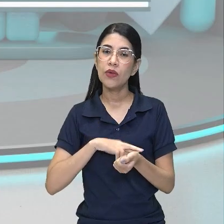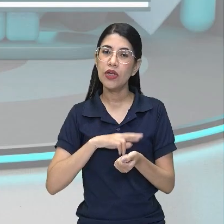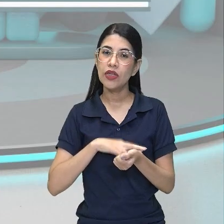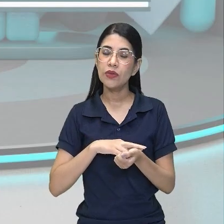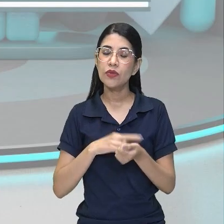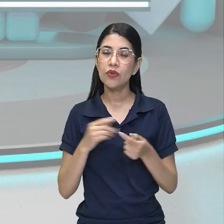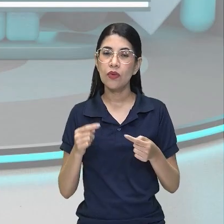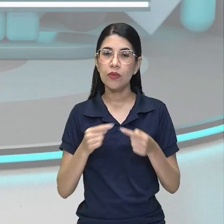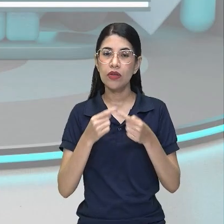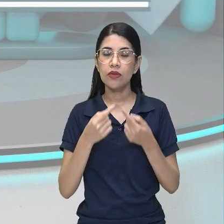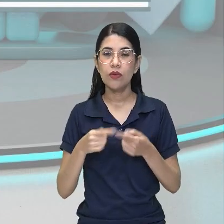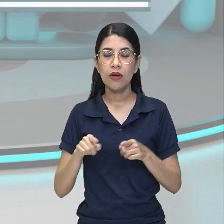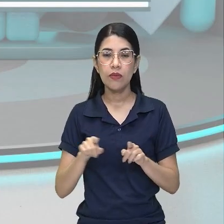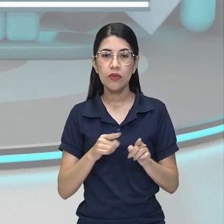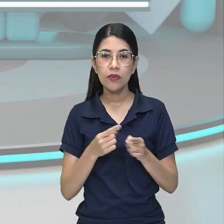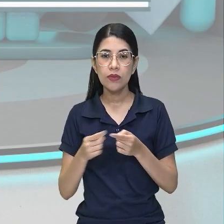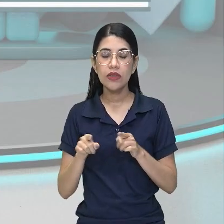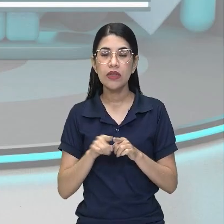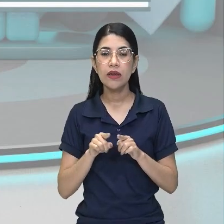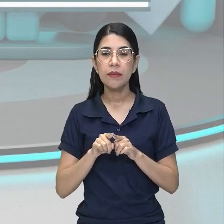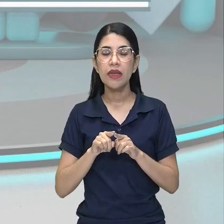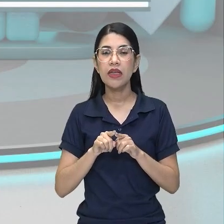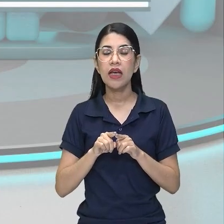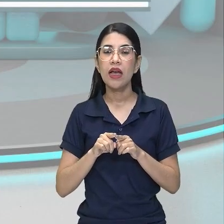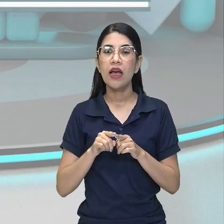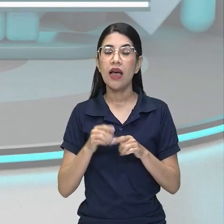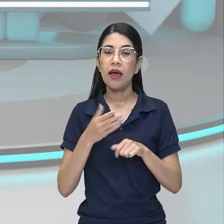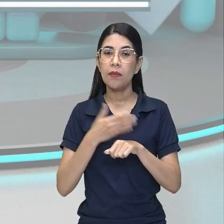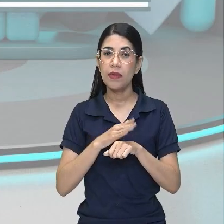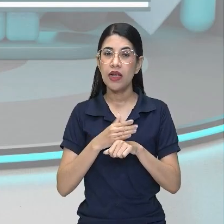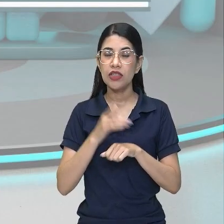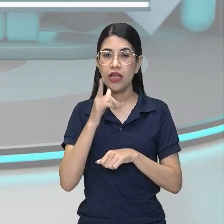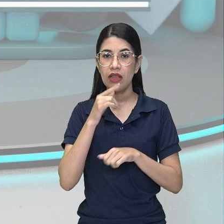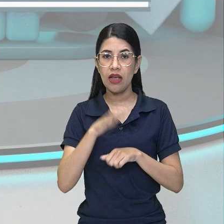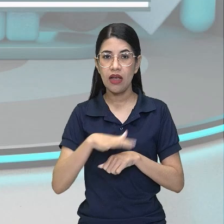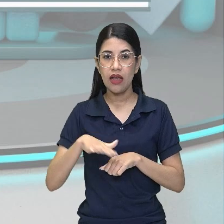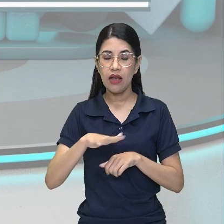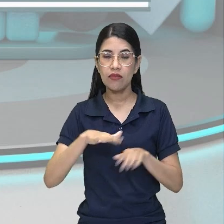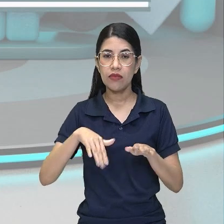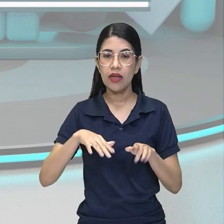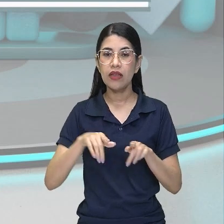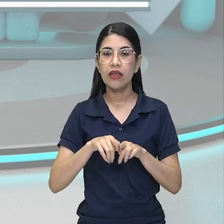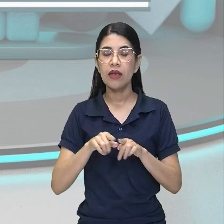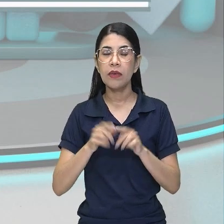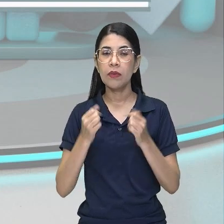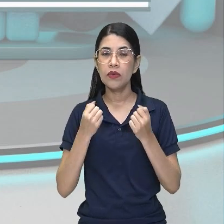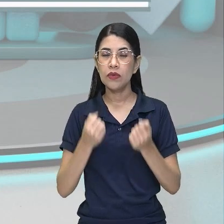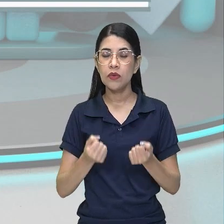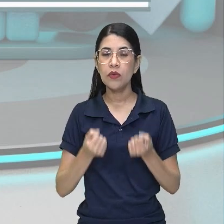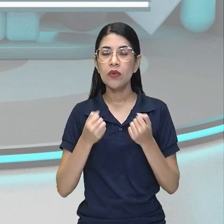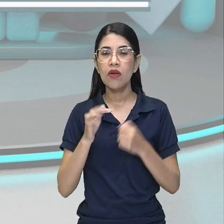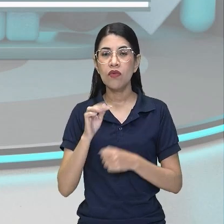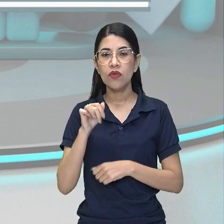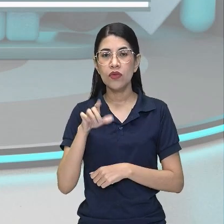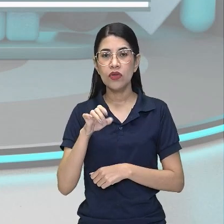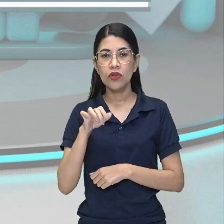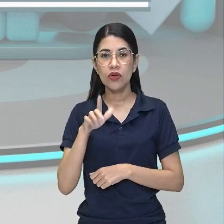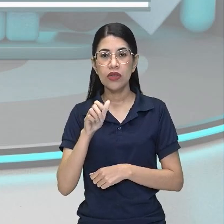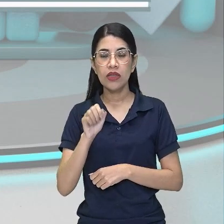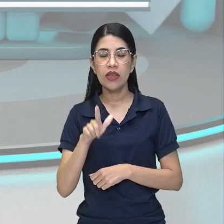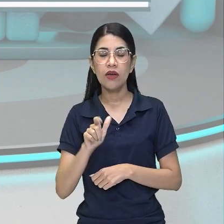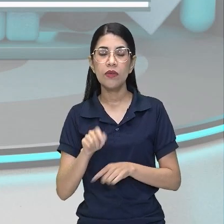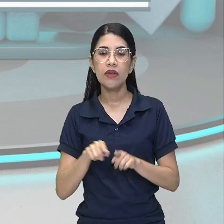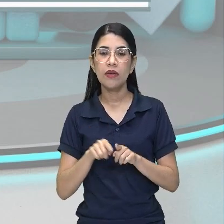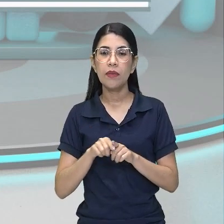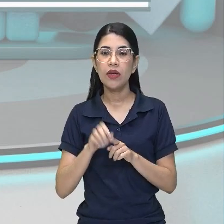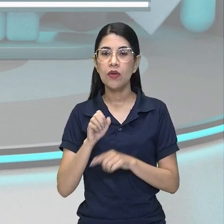música, a hidroginástica que eu citei para vocês anteriormente, a musculação, o funcional, o crossfit, então todos esses